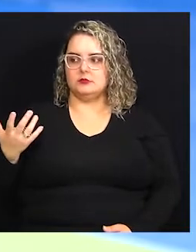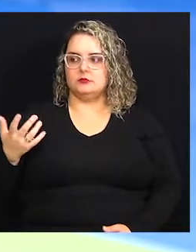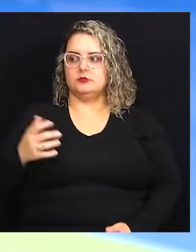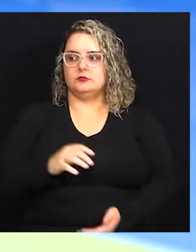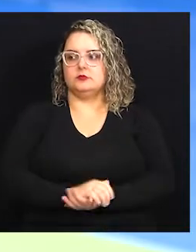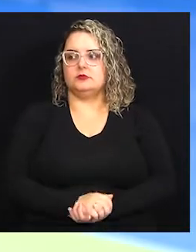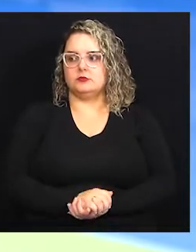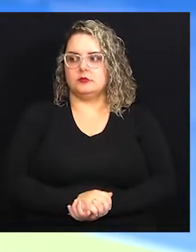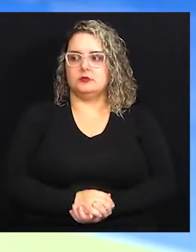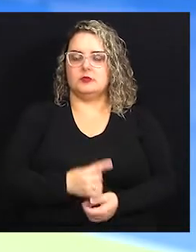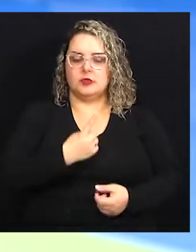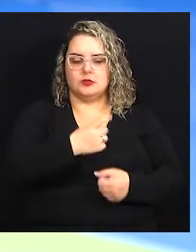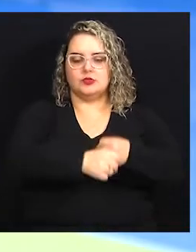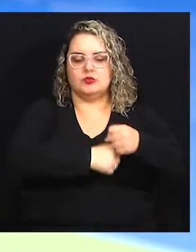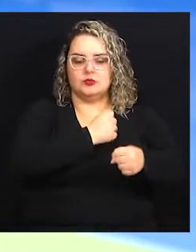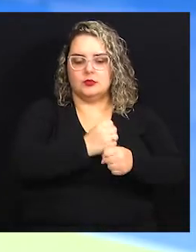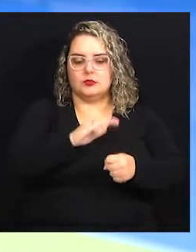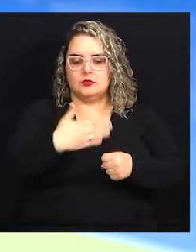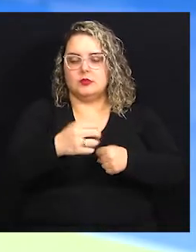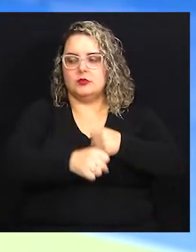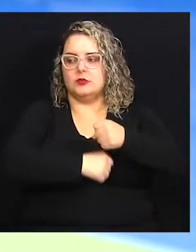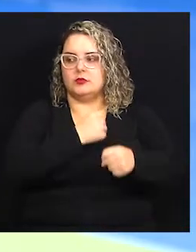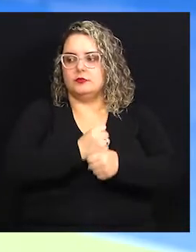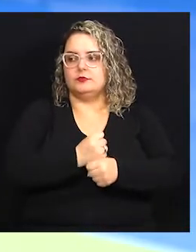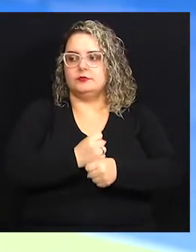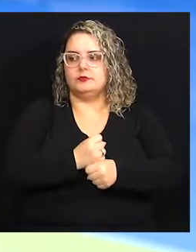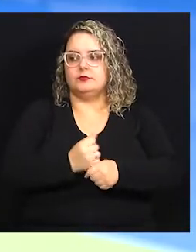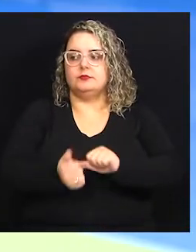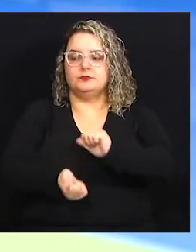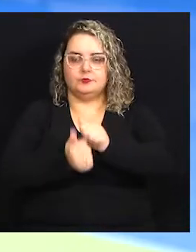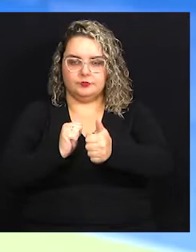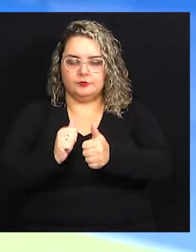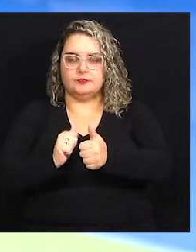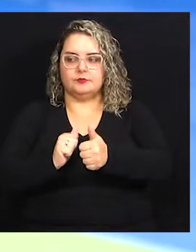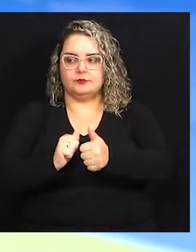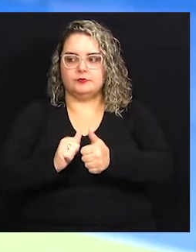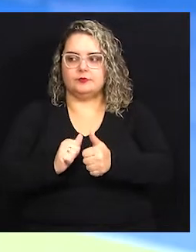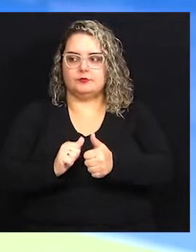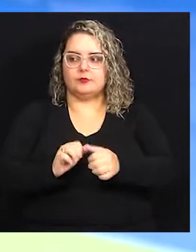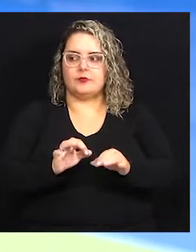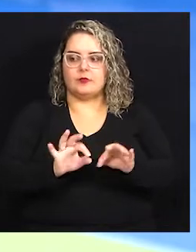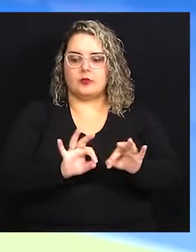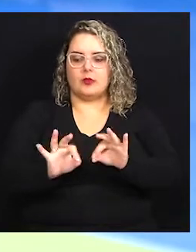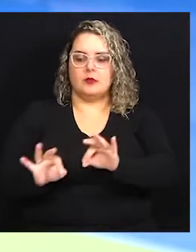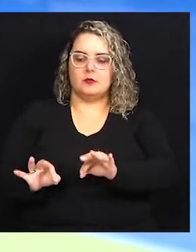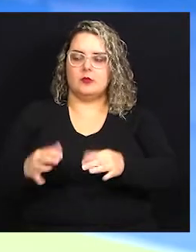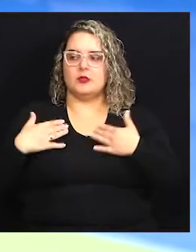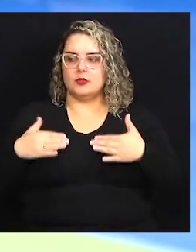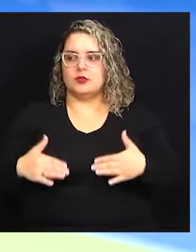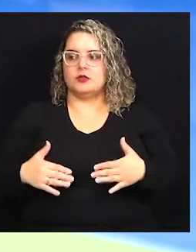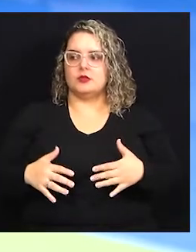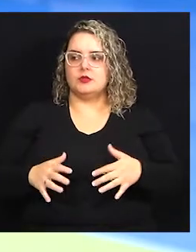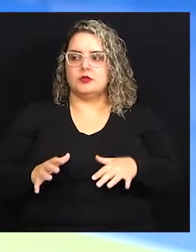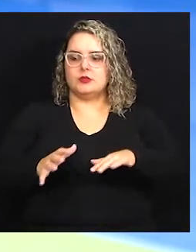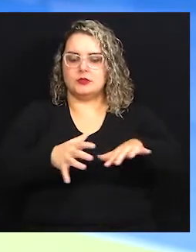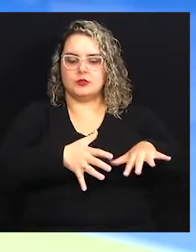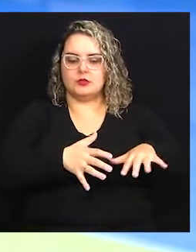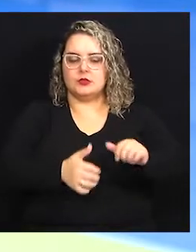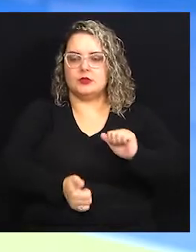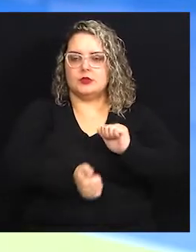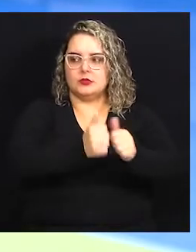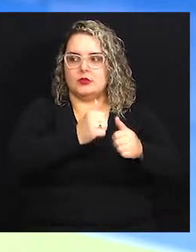sempre de um ano para o outro, né? Eu era jogador e preparador físico já estava saindo